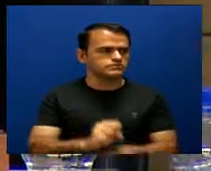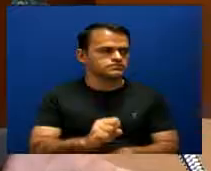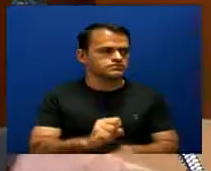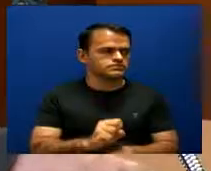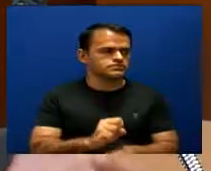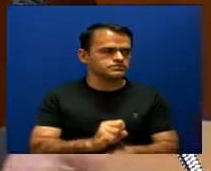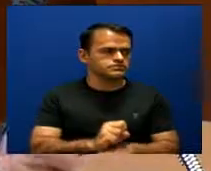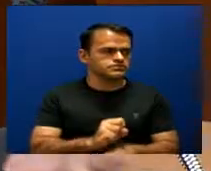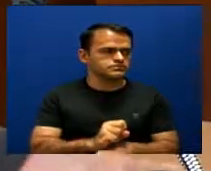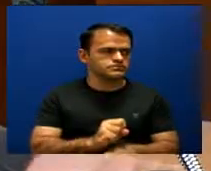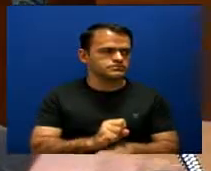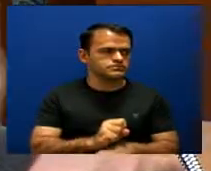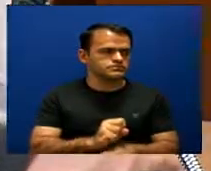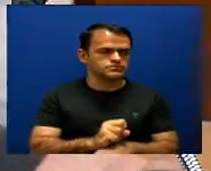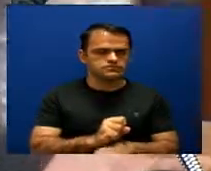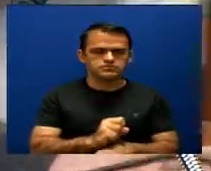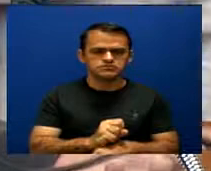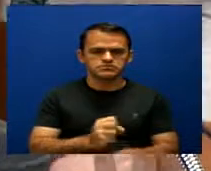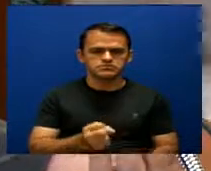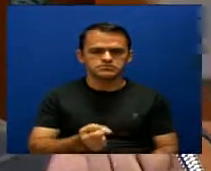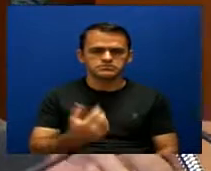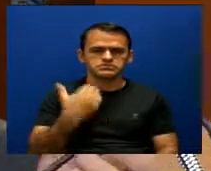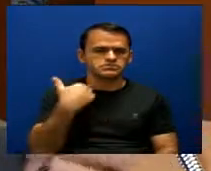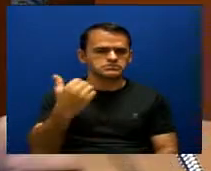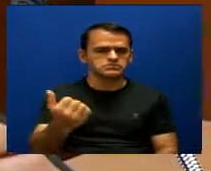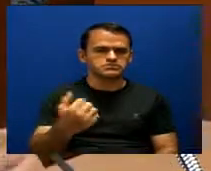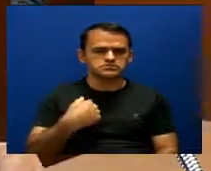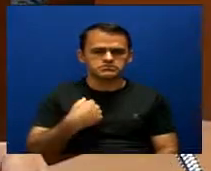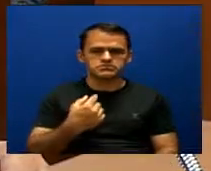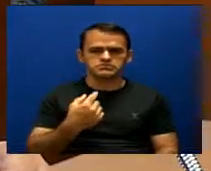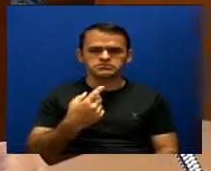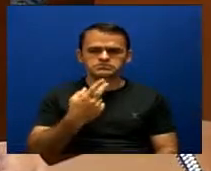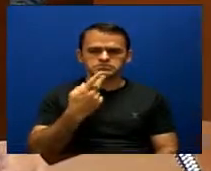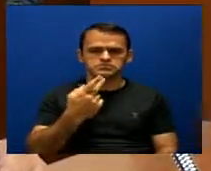para falar depois do pastor Irineu e até agora nem fui chamado.